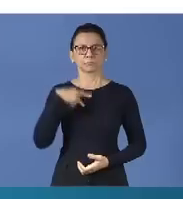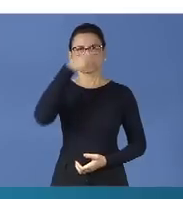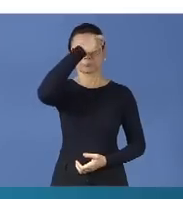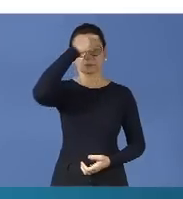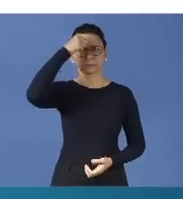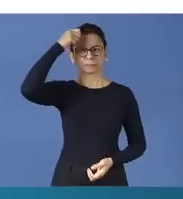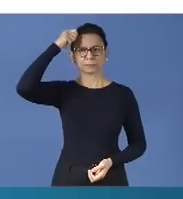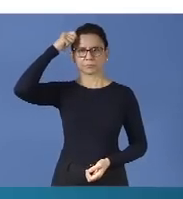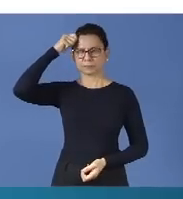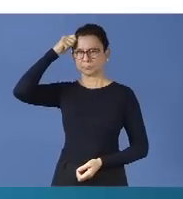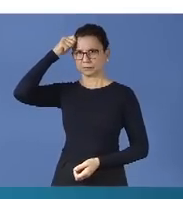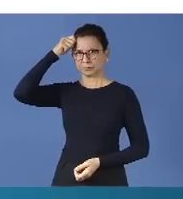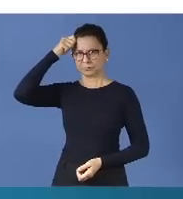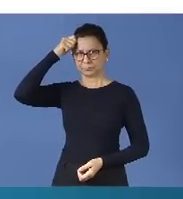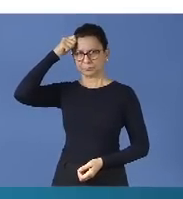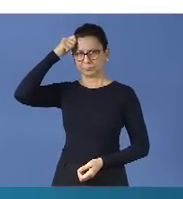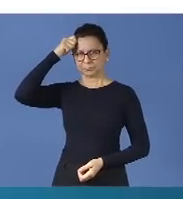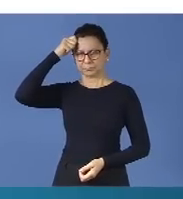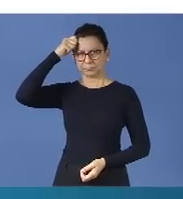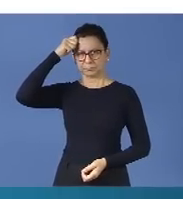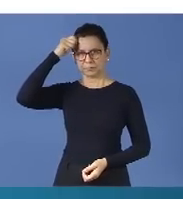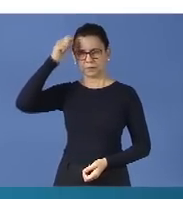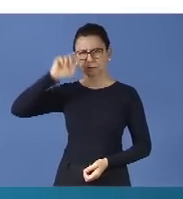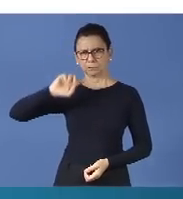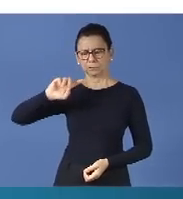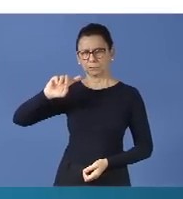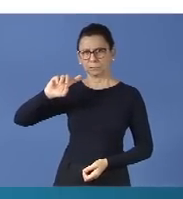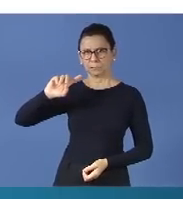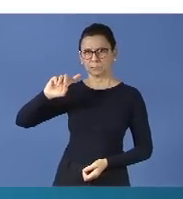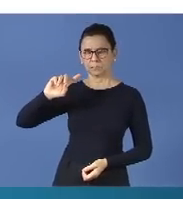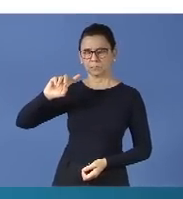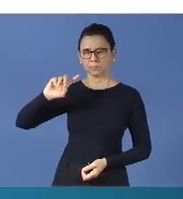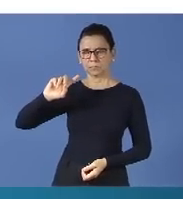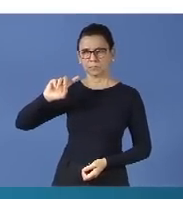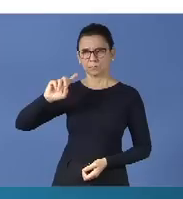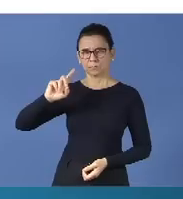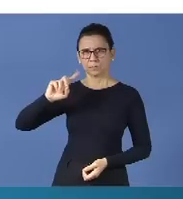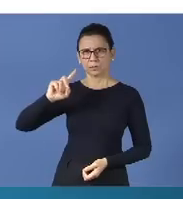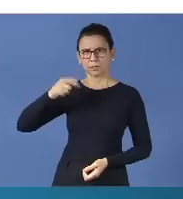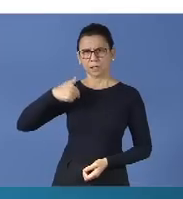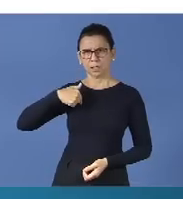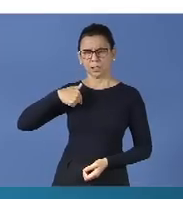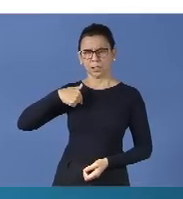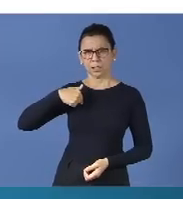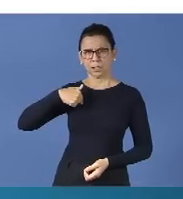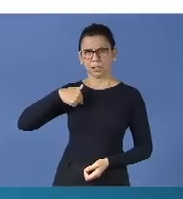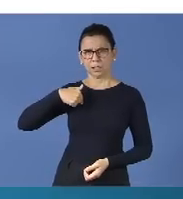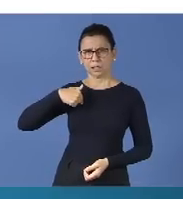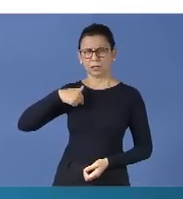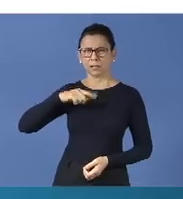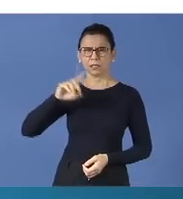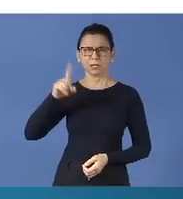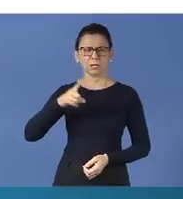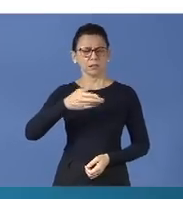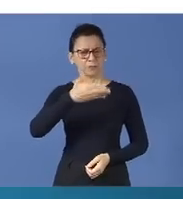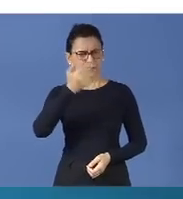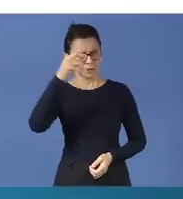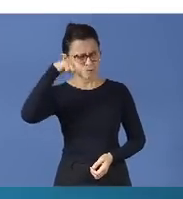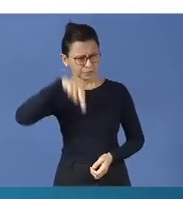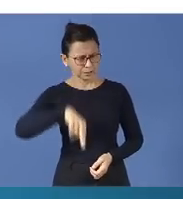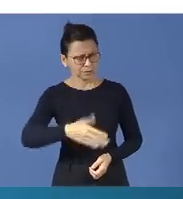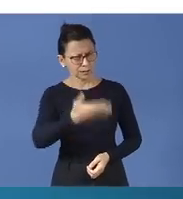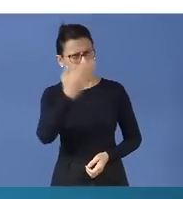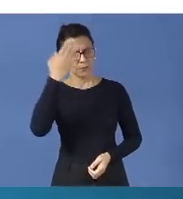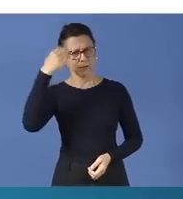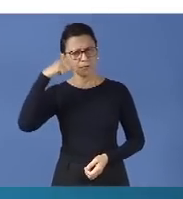Pastor Amadeu vai dar uma palavrinha sobre... Não. Os porteiros. Eu só queria voltar. Não, vem aqui, calma. Do